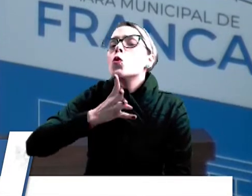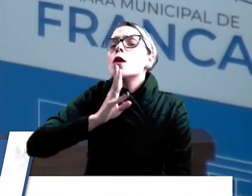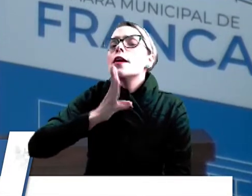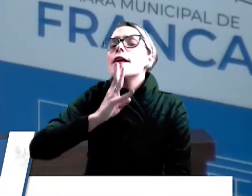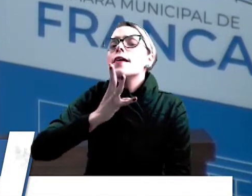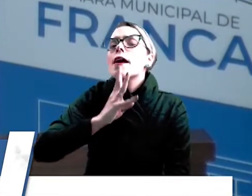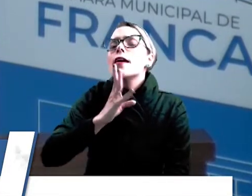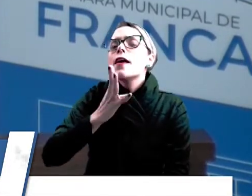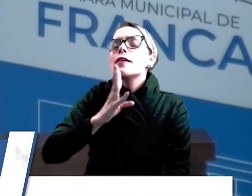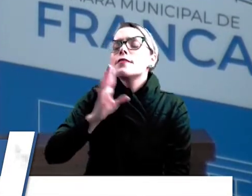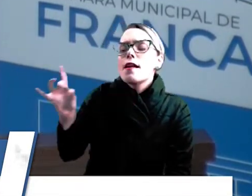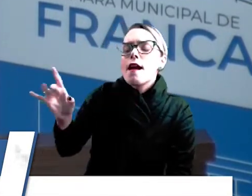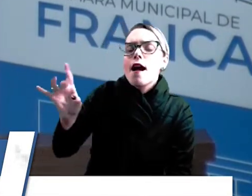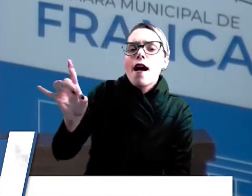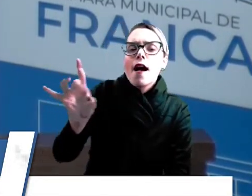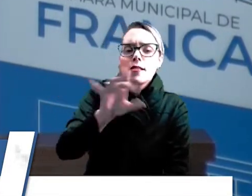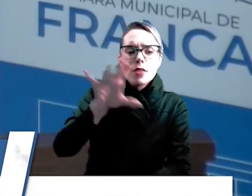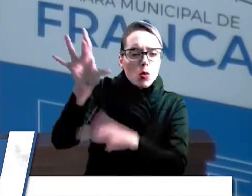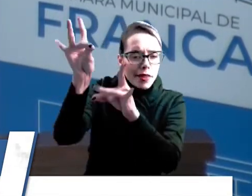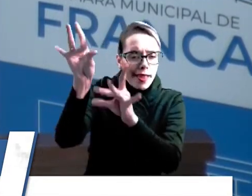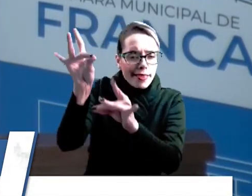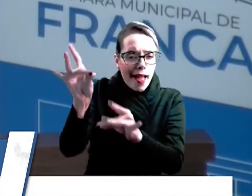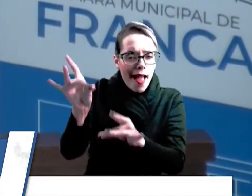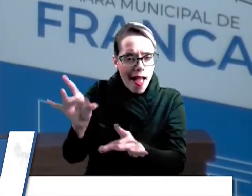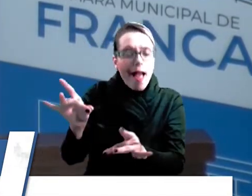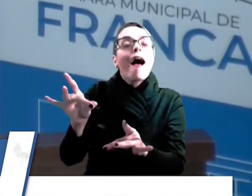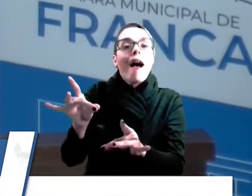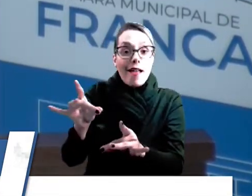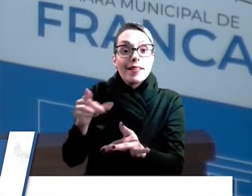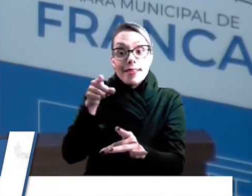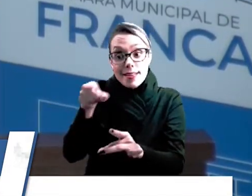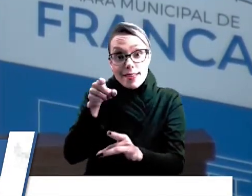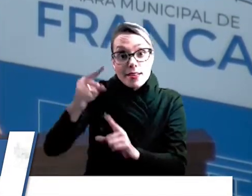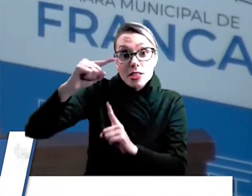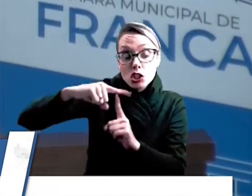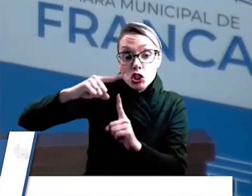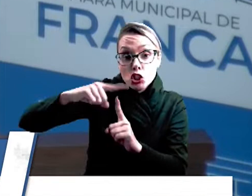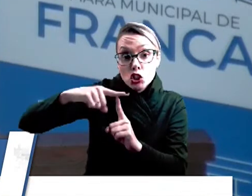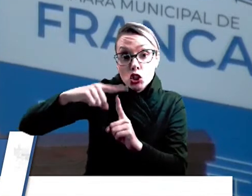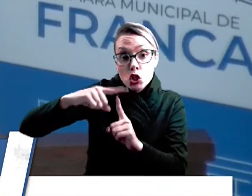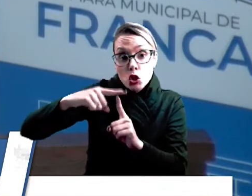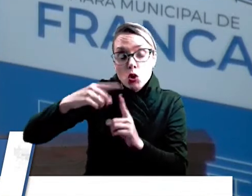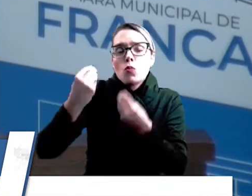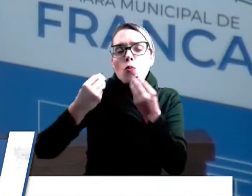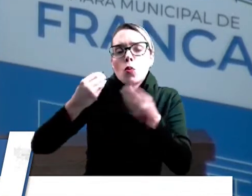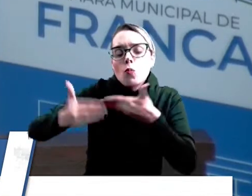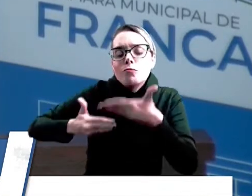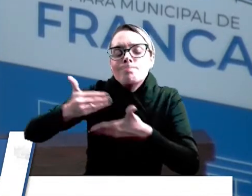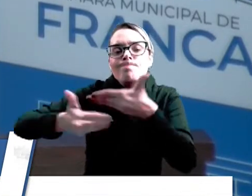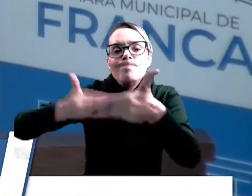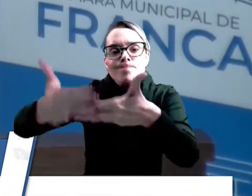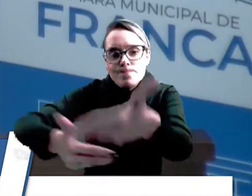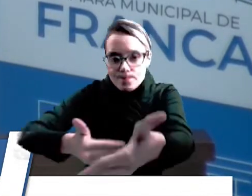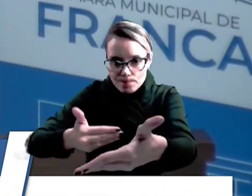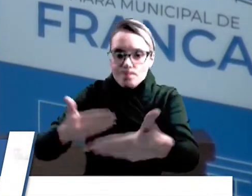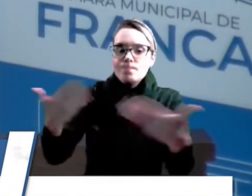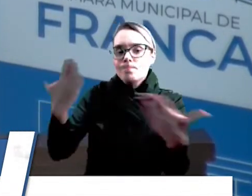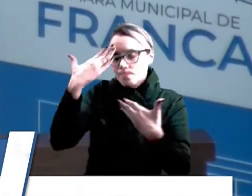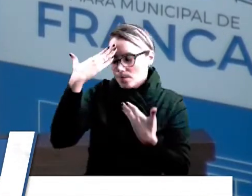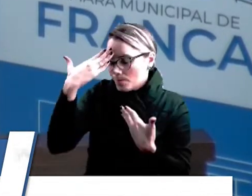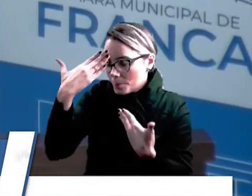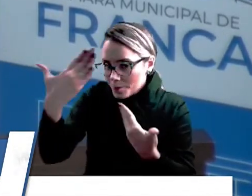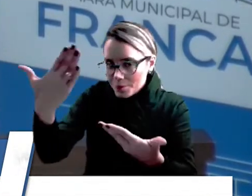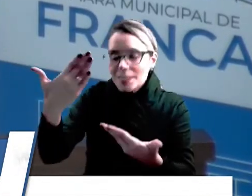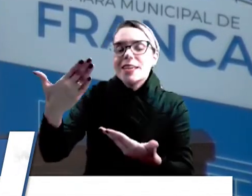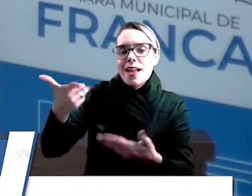mais detalhadamente esse tipo de processo. Então, mais uma vez, quero agradecer a participação do secretário aqui.